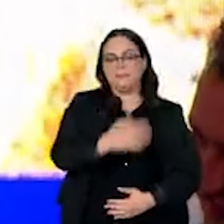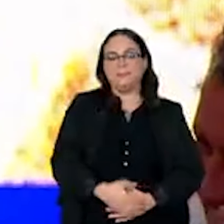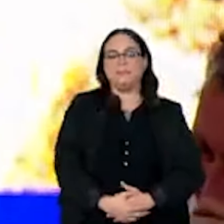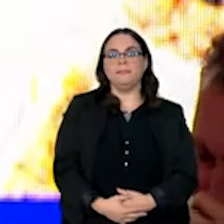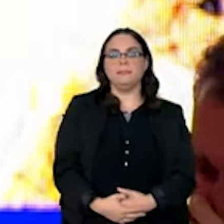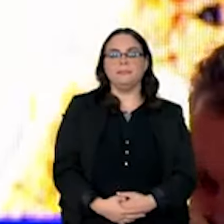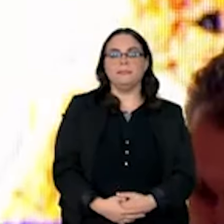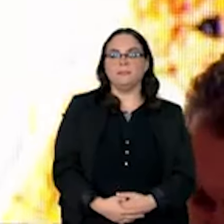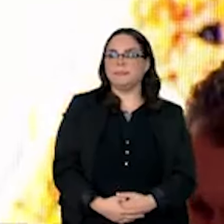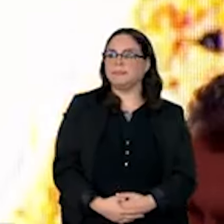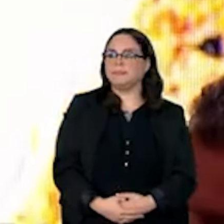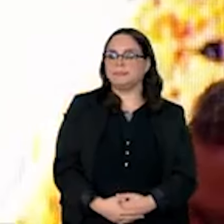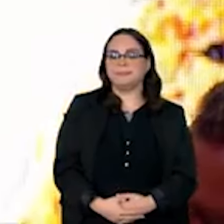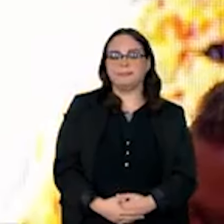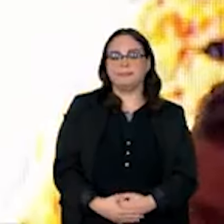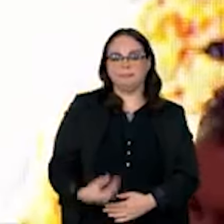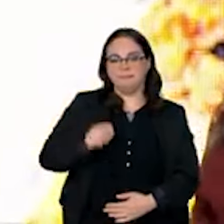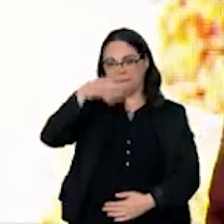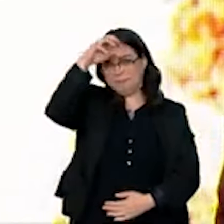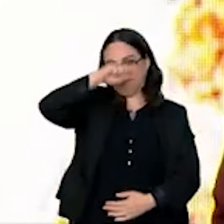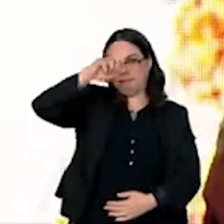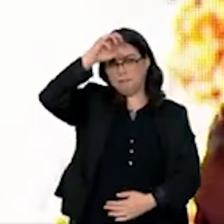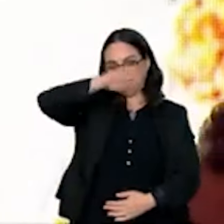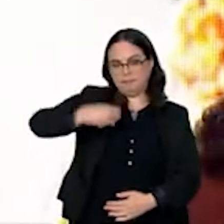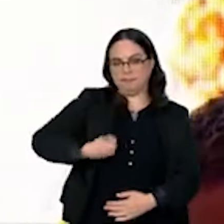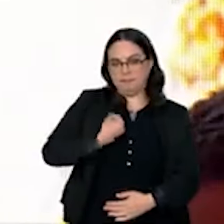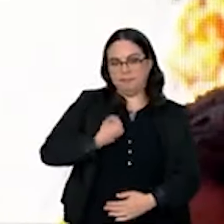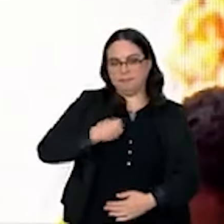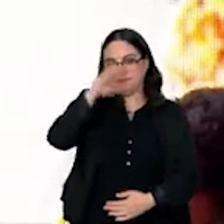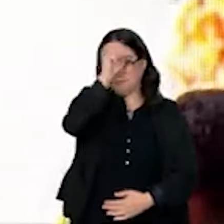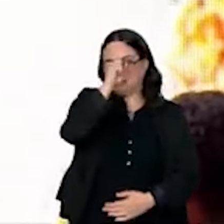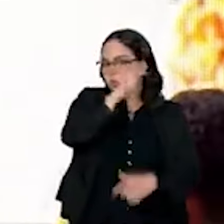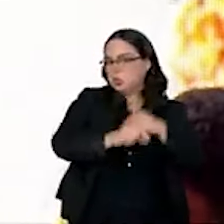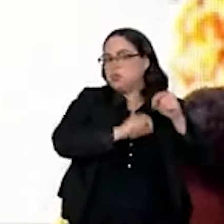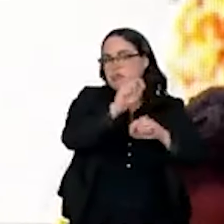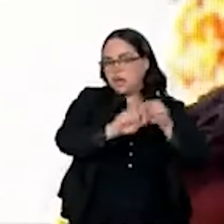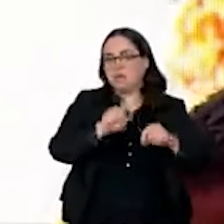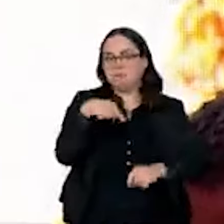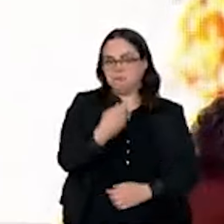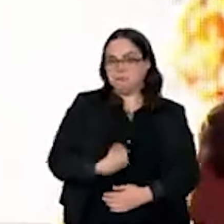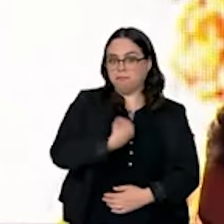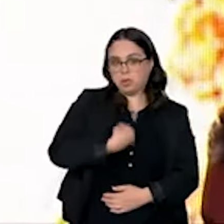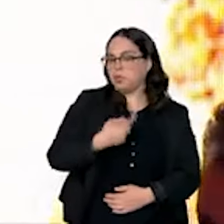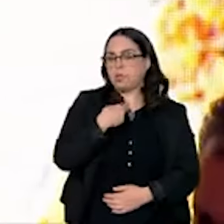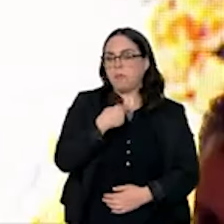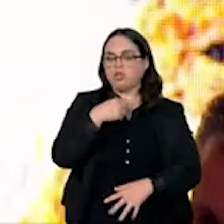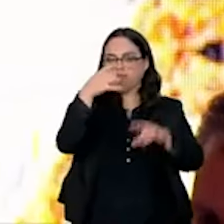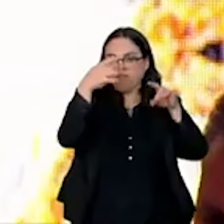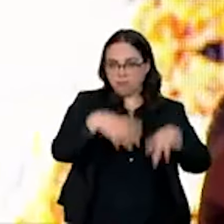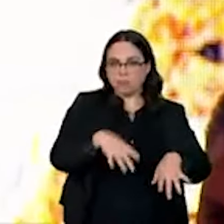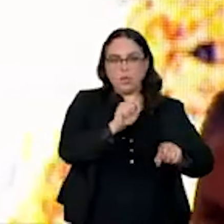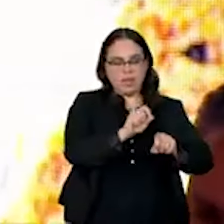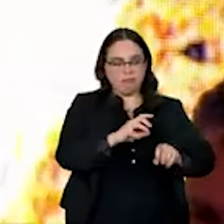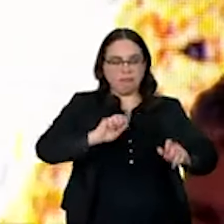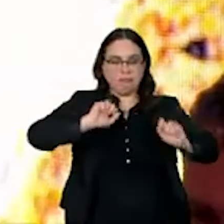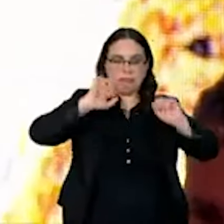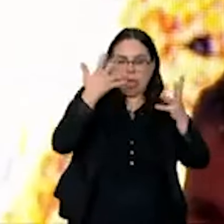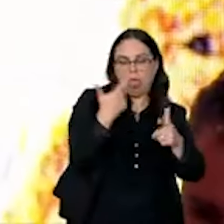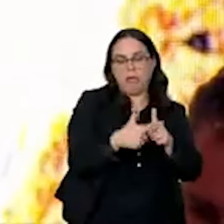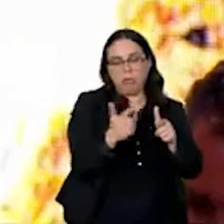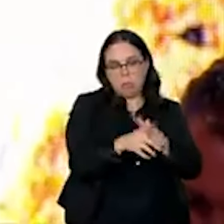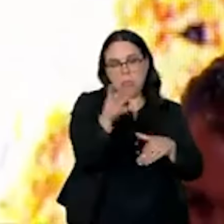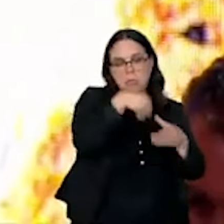A gente está aprendendo que a gente não pode mais deixar a desgraça